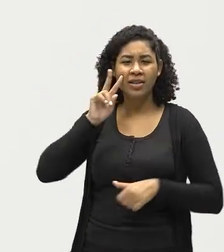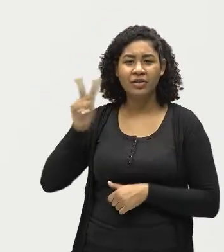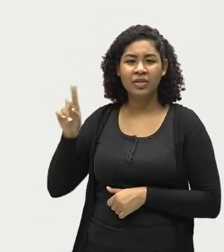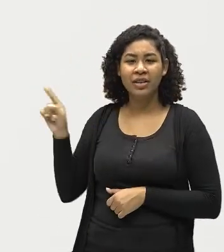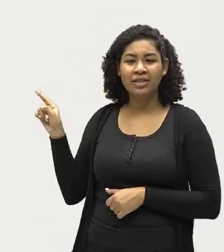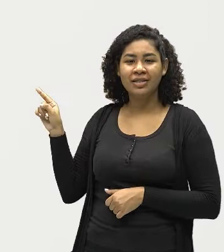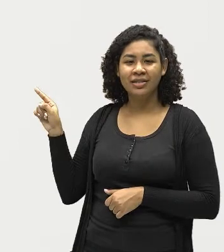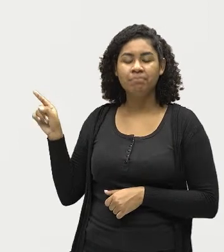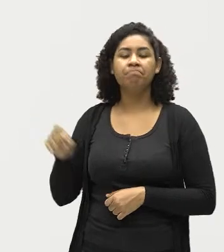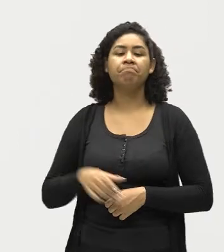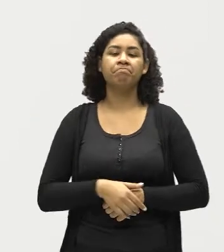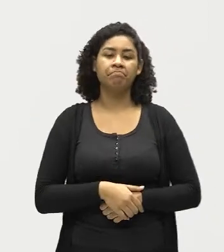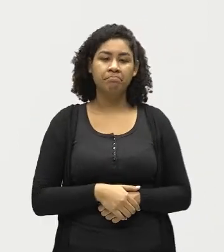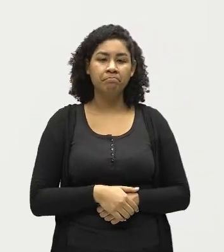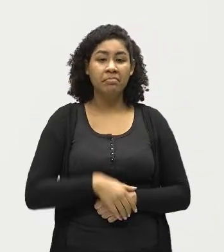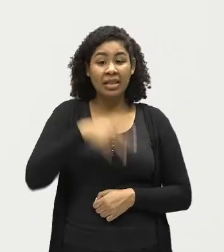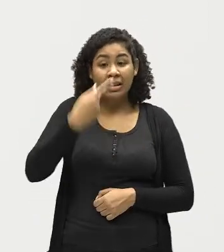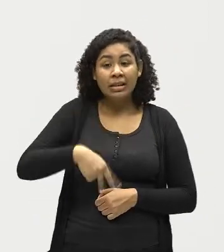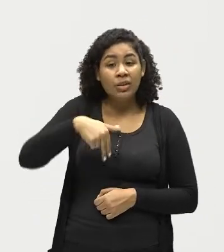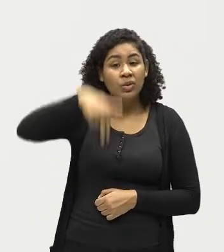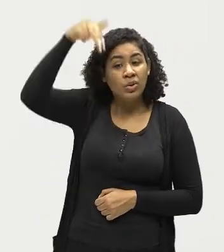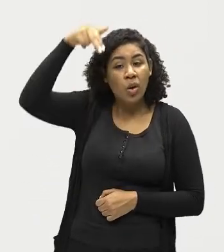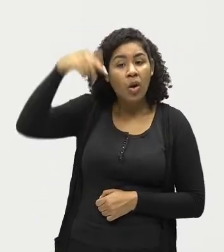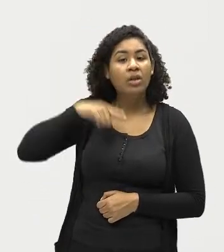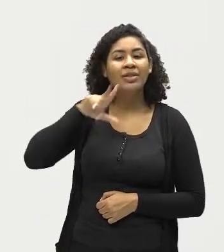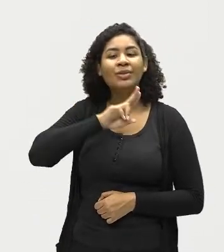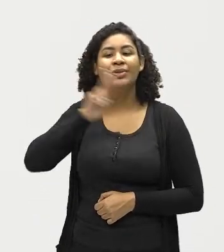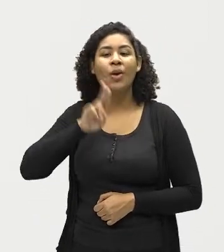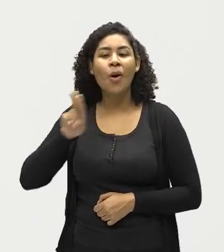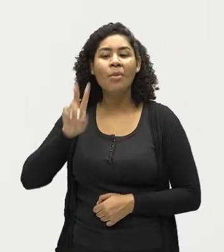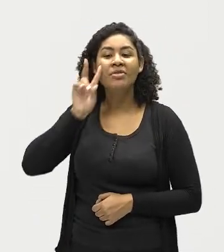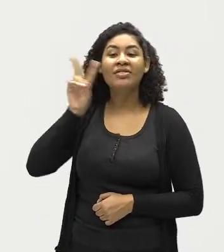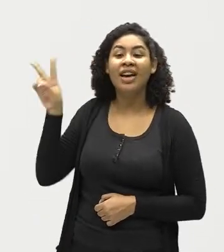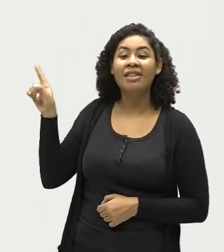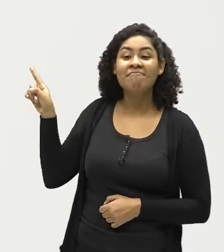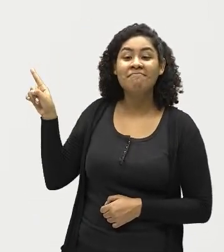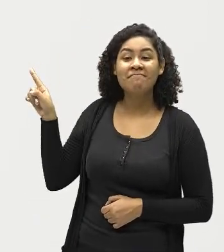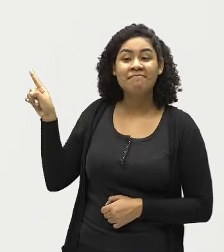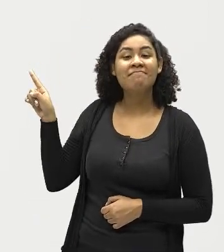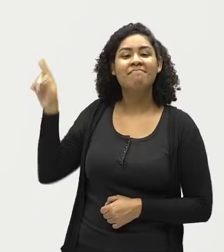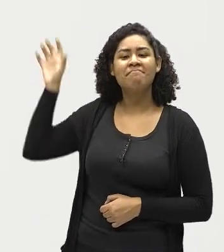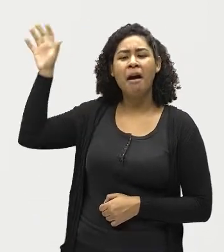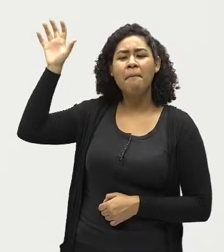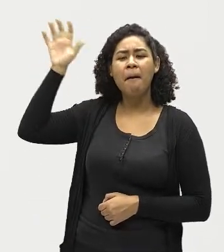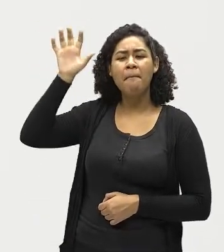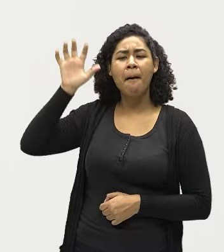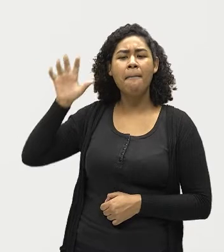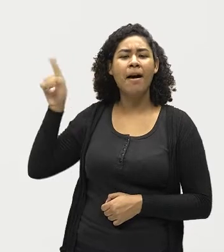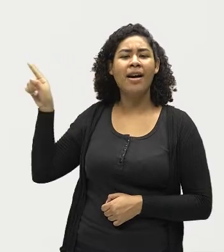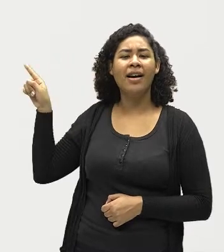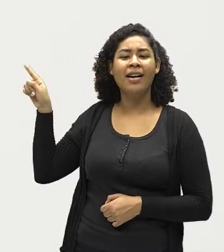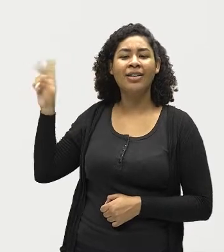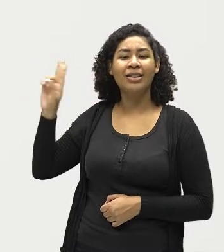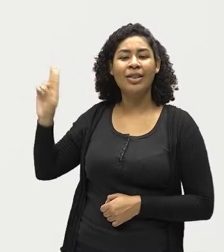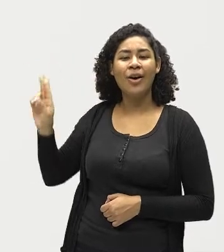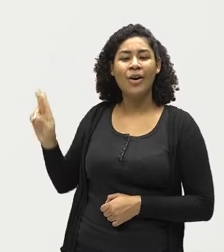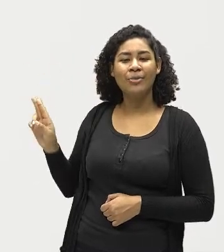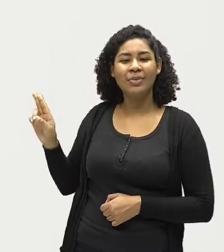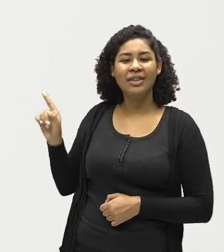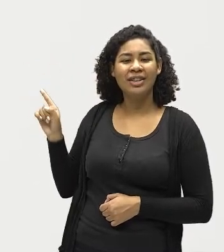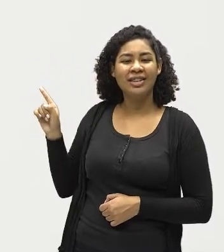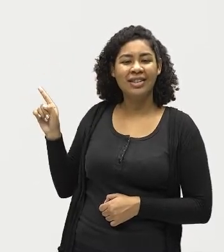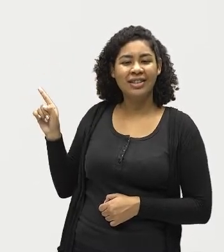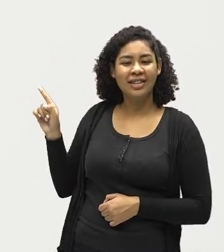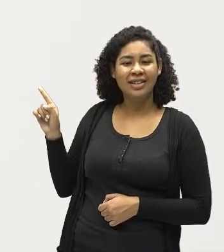Aqui na nossa região, Caribe, Tucano, Aruaque, Pano, aqui também, ó, o Zé,